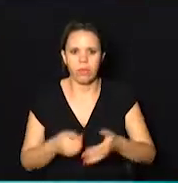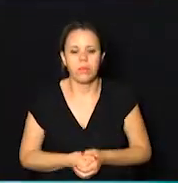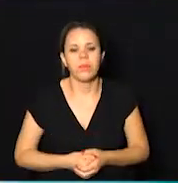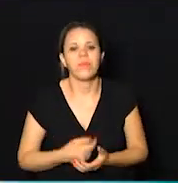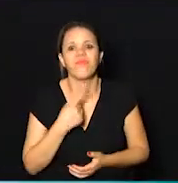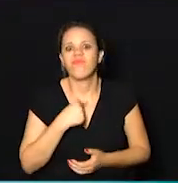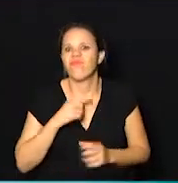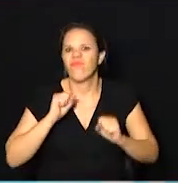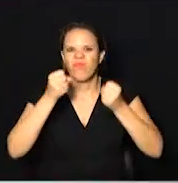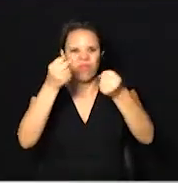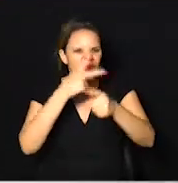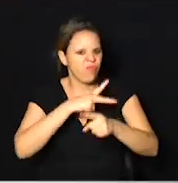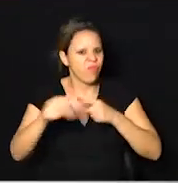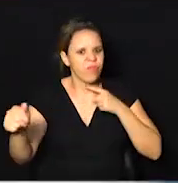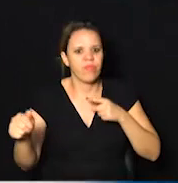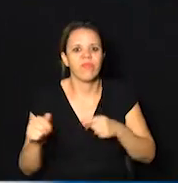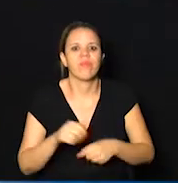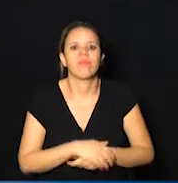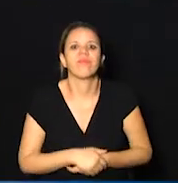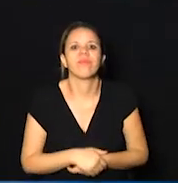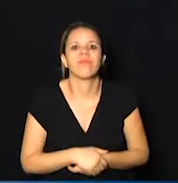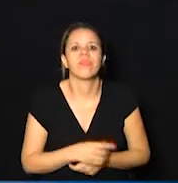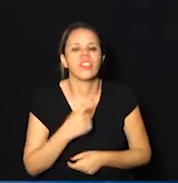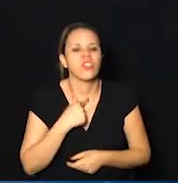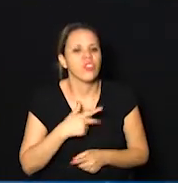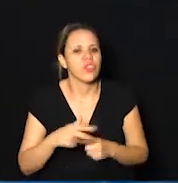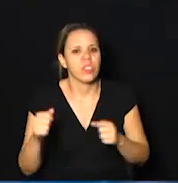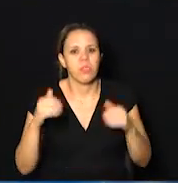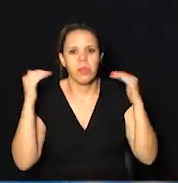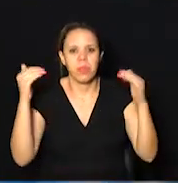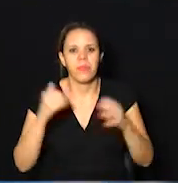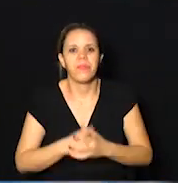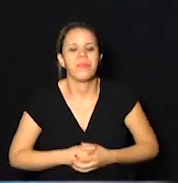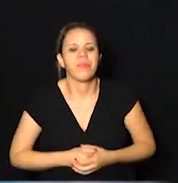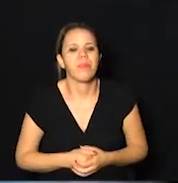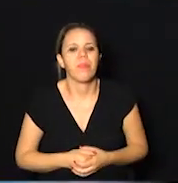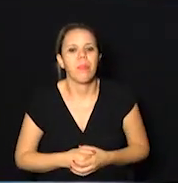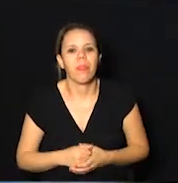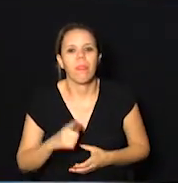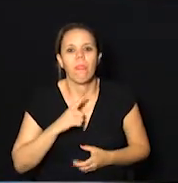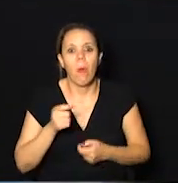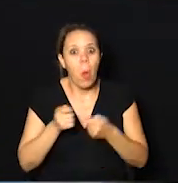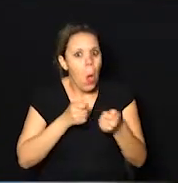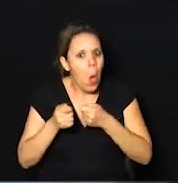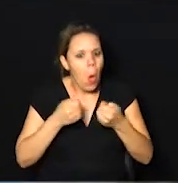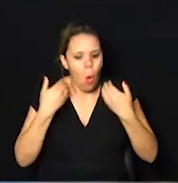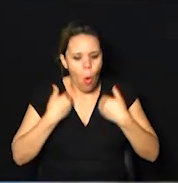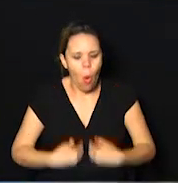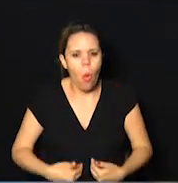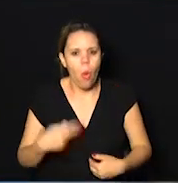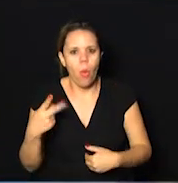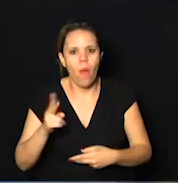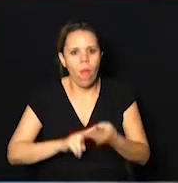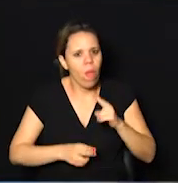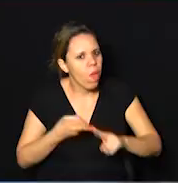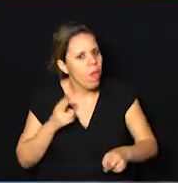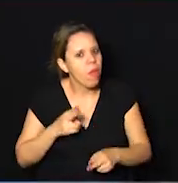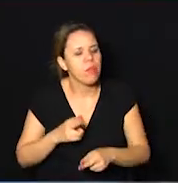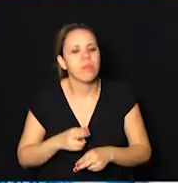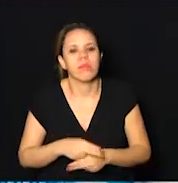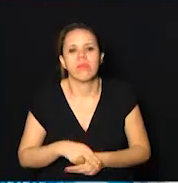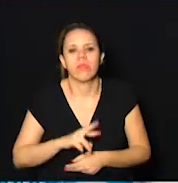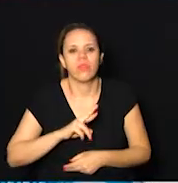ea vontade de vencer né a vontade de vencer a maior ele tem um domínio do corpo dele ele tem uma habilidade